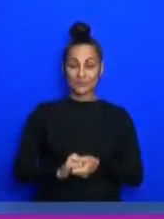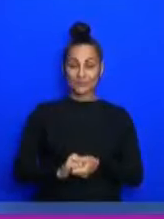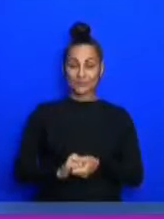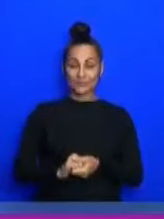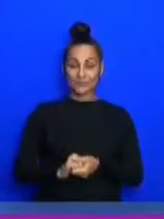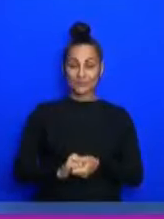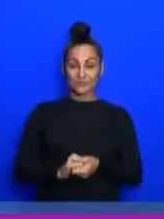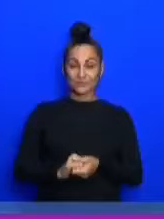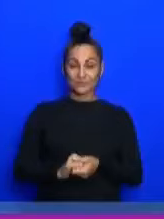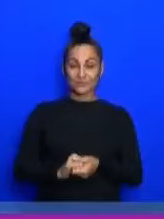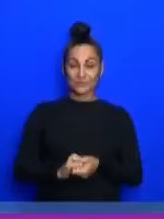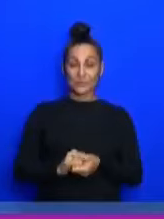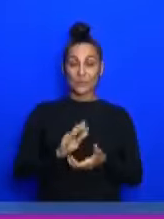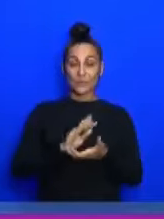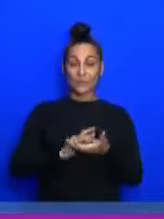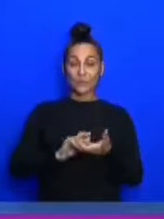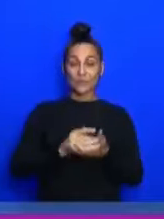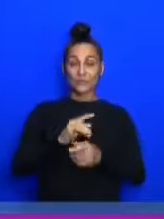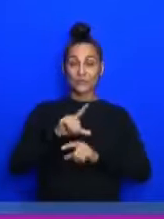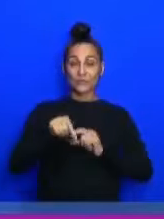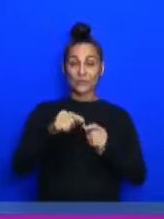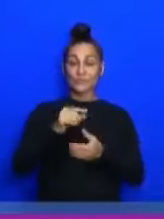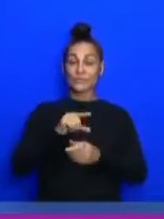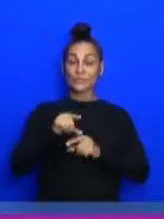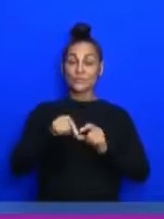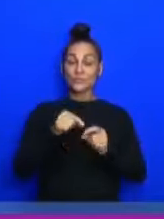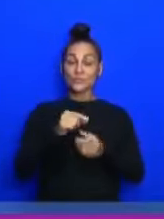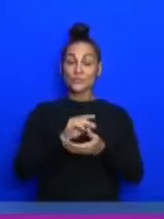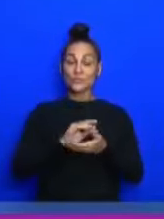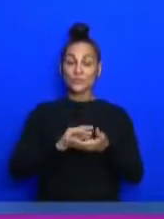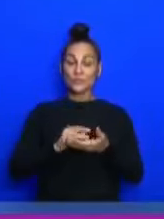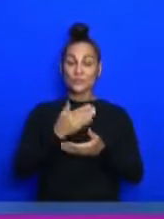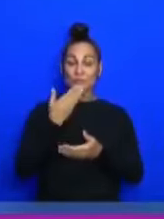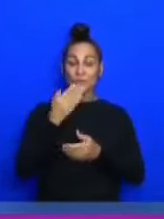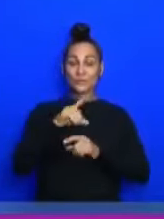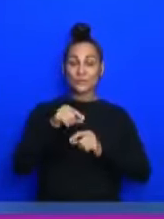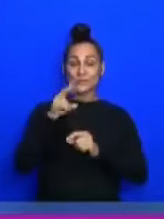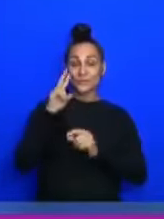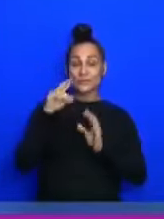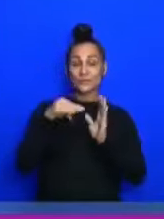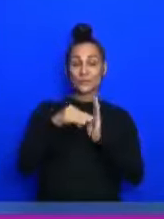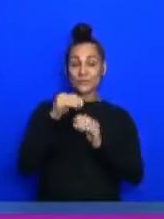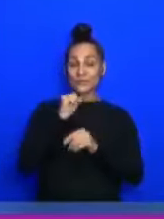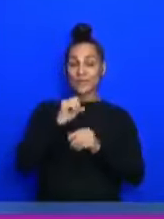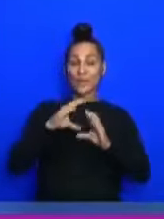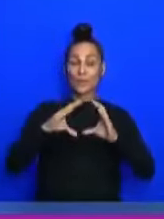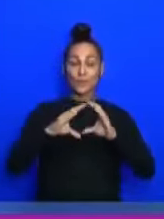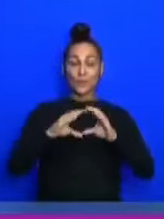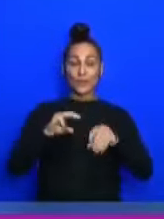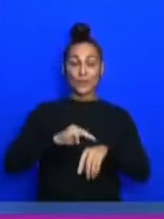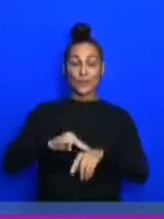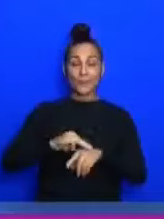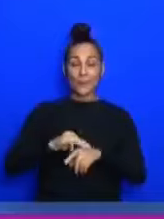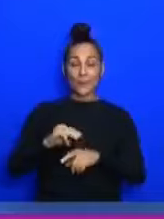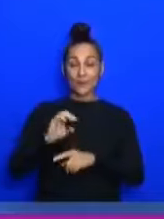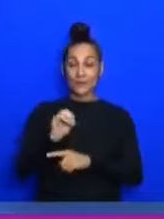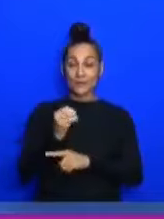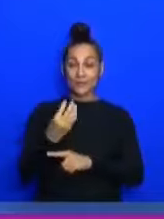16 lot fáil com sorteios de segunda a sábado bola marrom 04 marrom